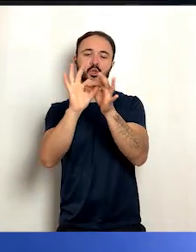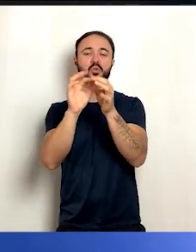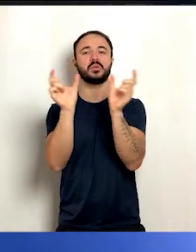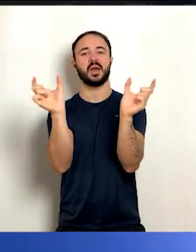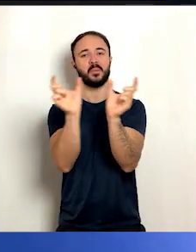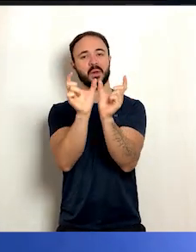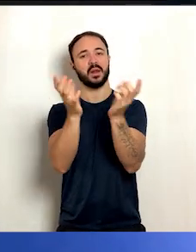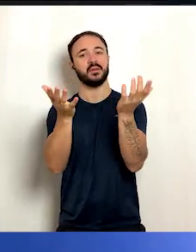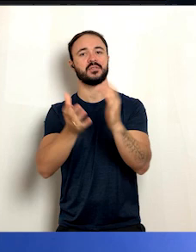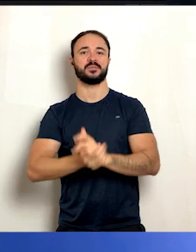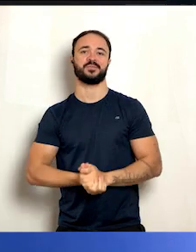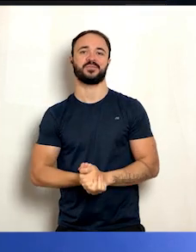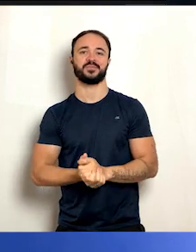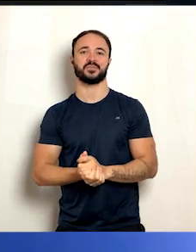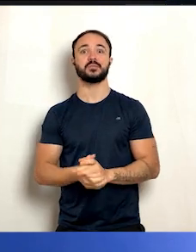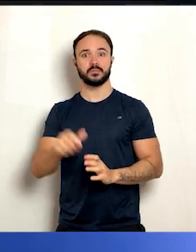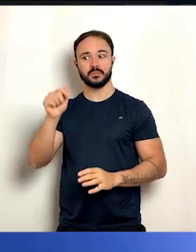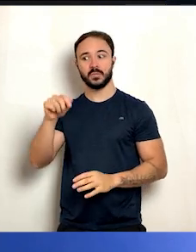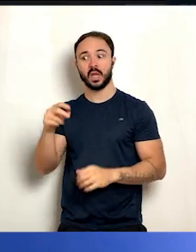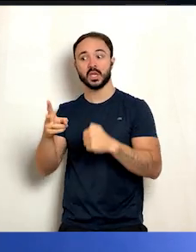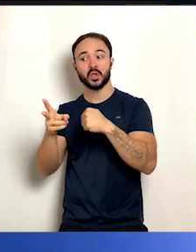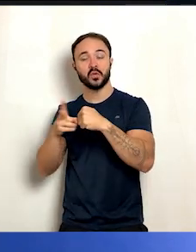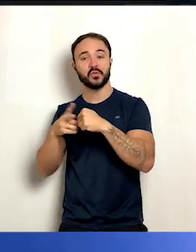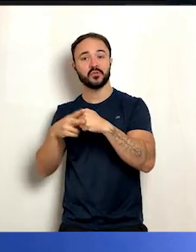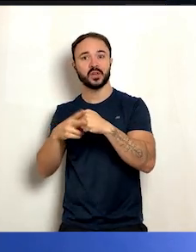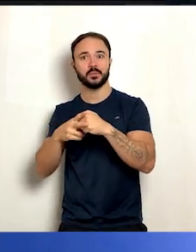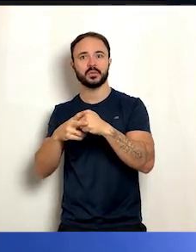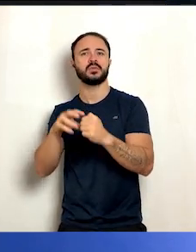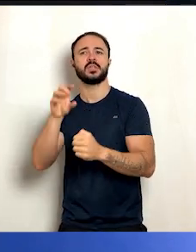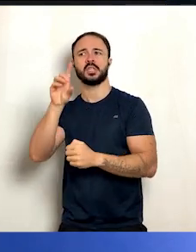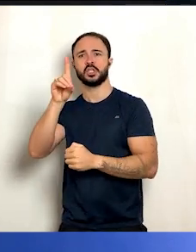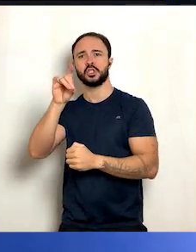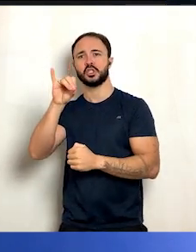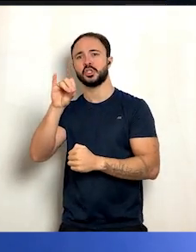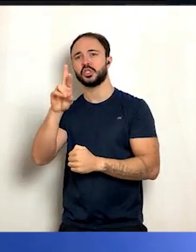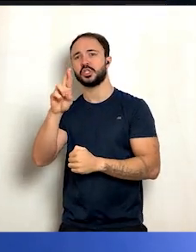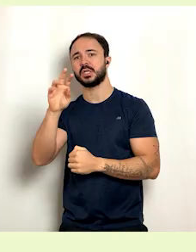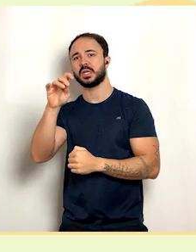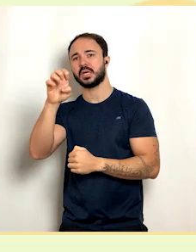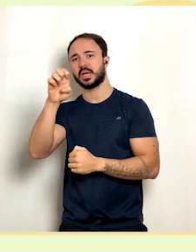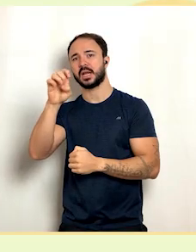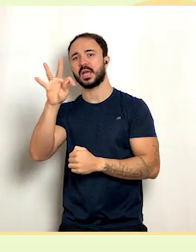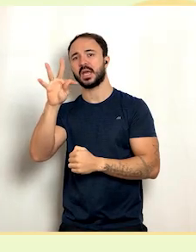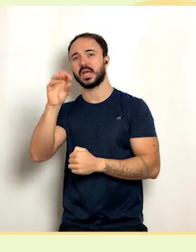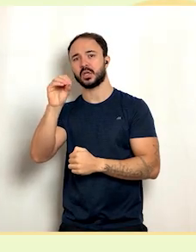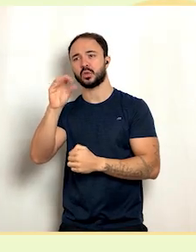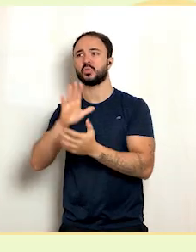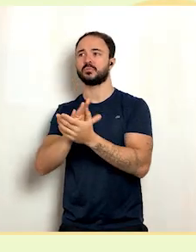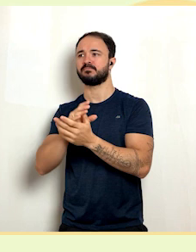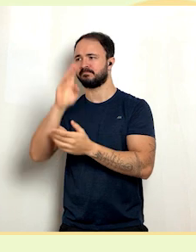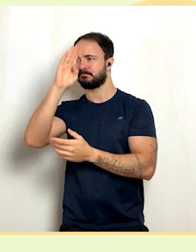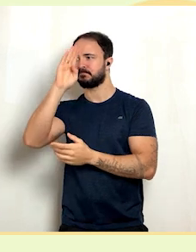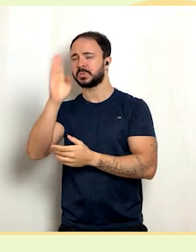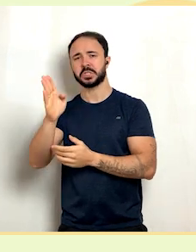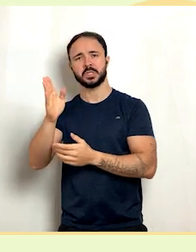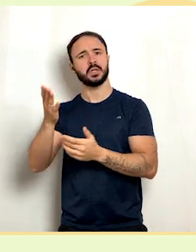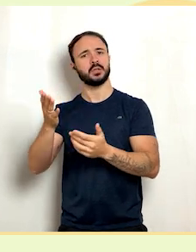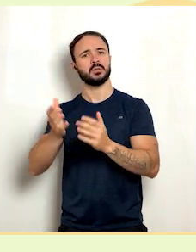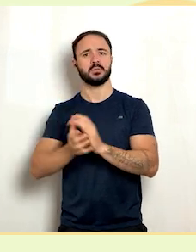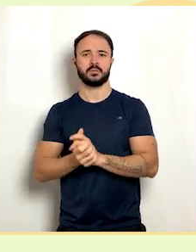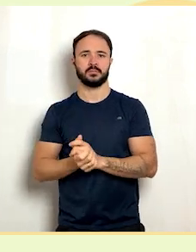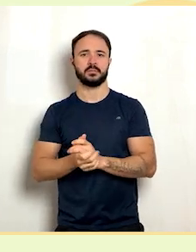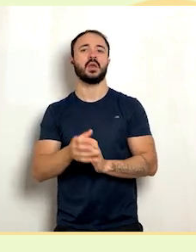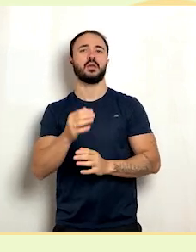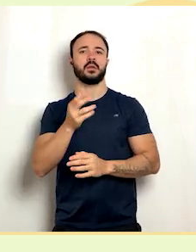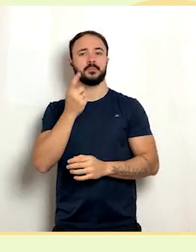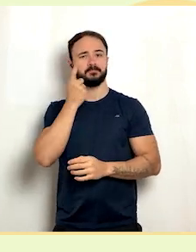chamado de objeto direto. Então, o complemento do verbo transitivo direto é chamado de objeto direto.